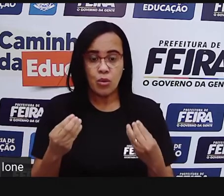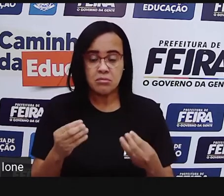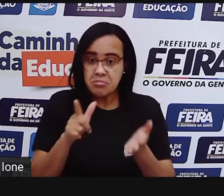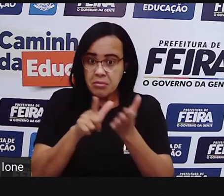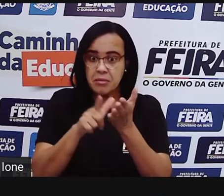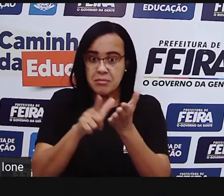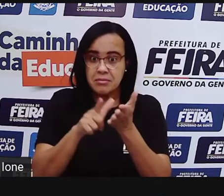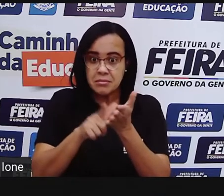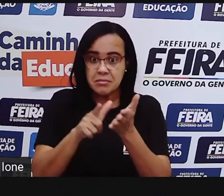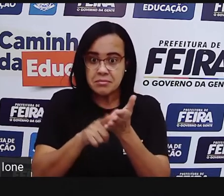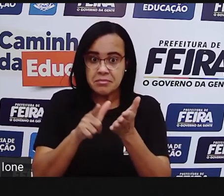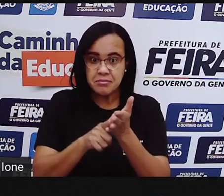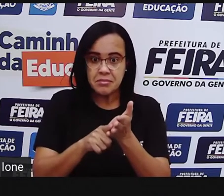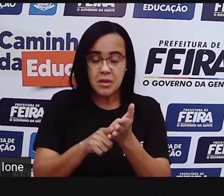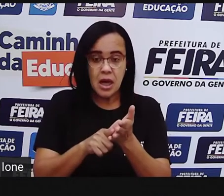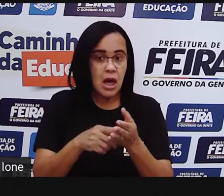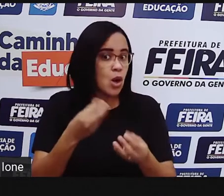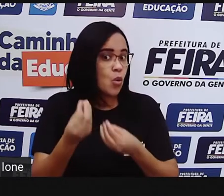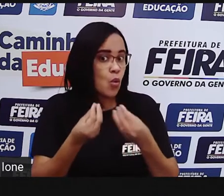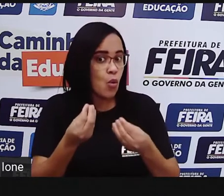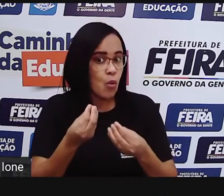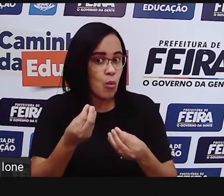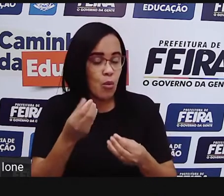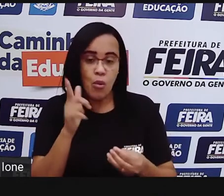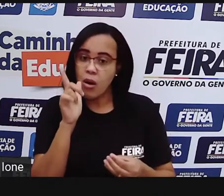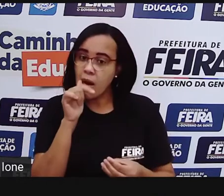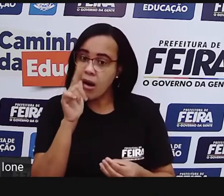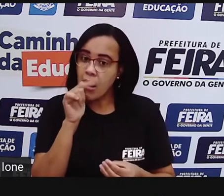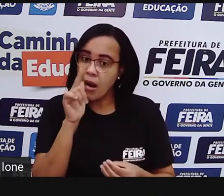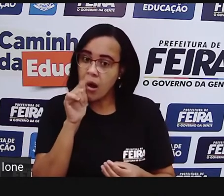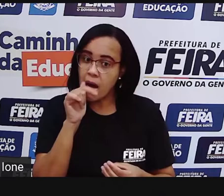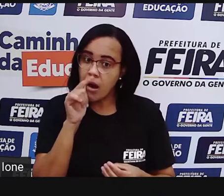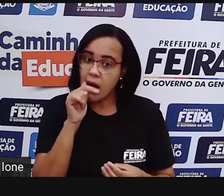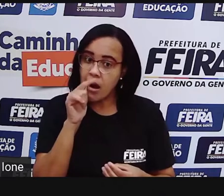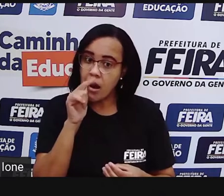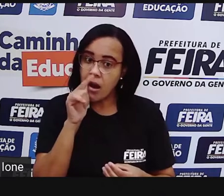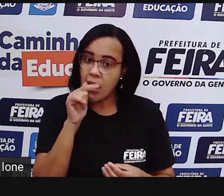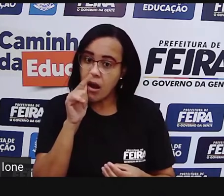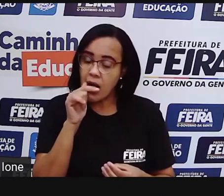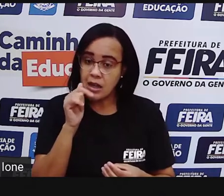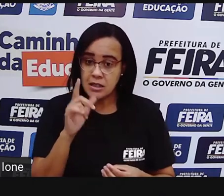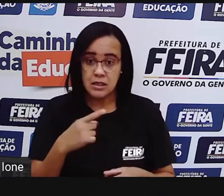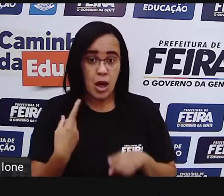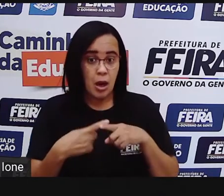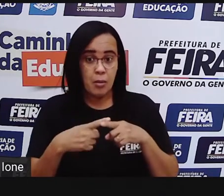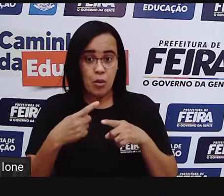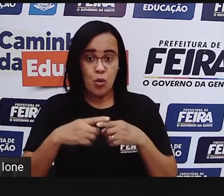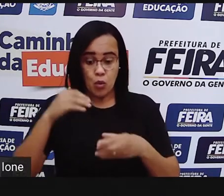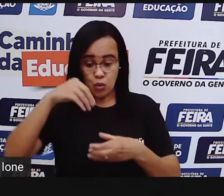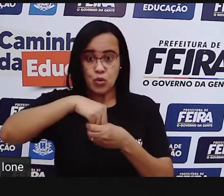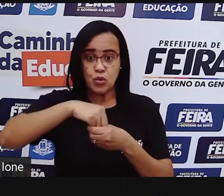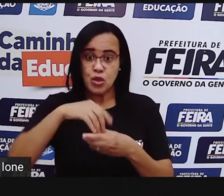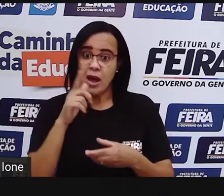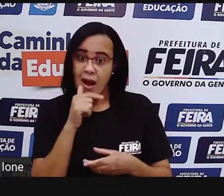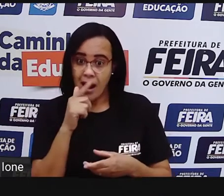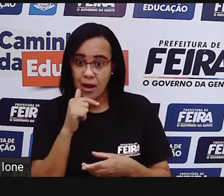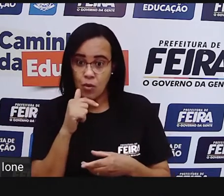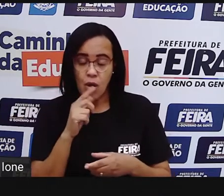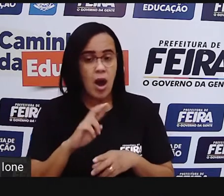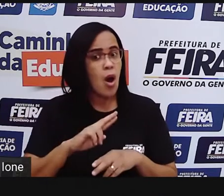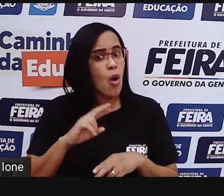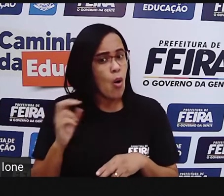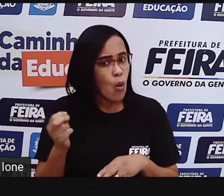de papel vai sair molhada? Porque a vasilha está cheia de água? Ou será